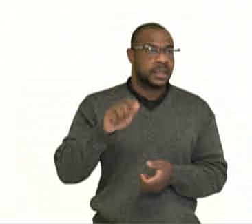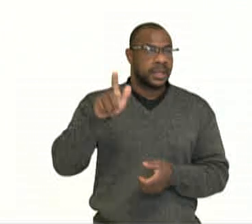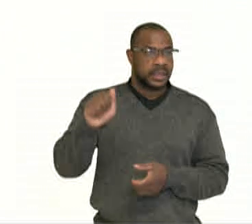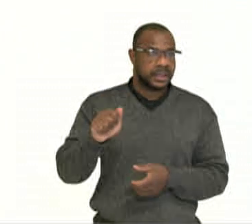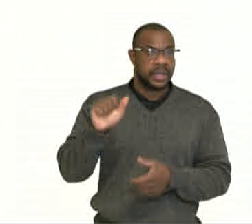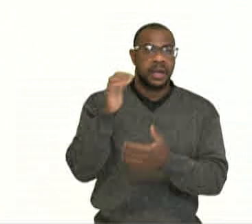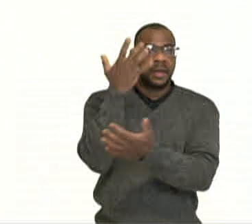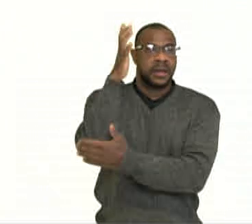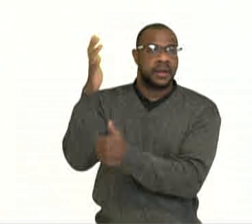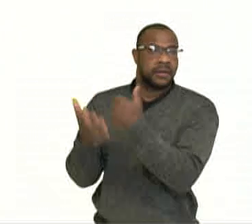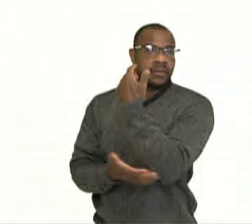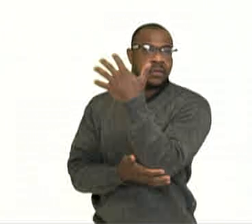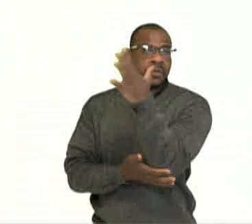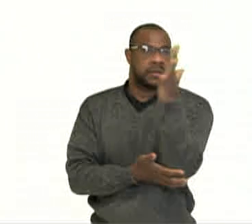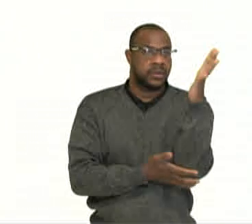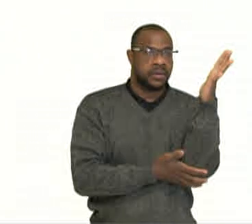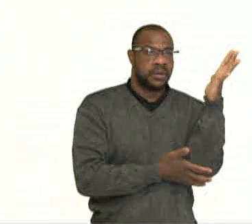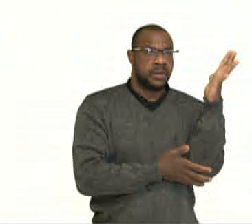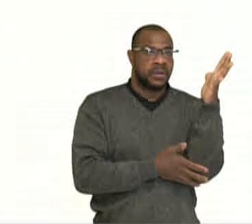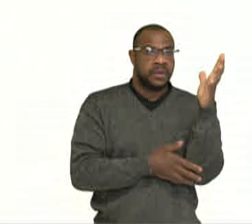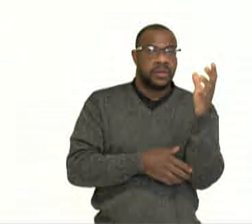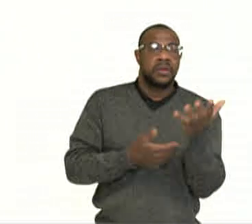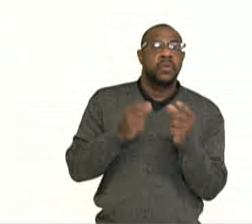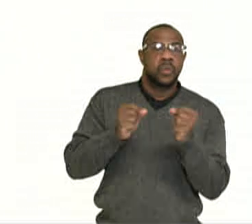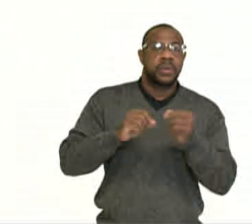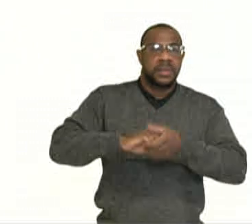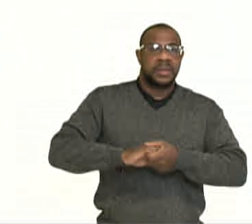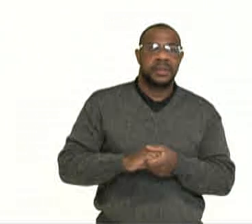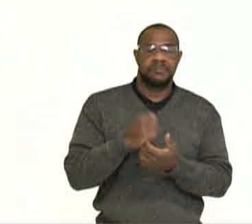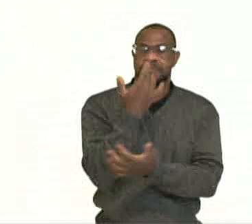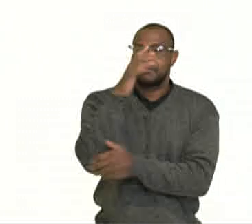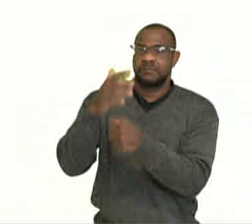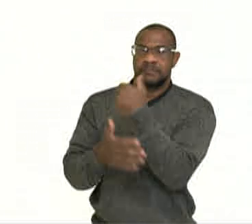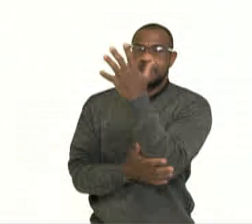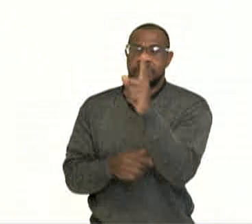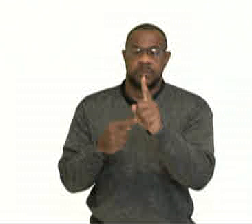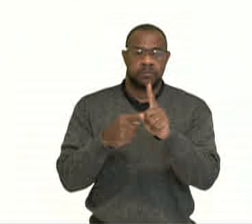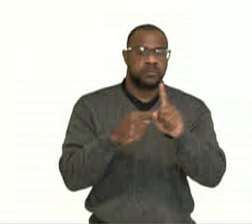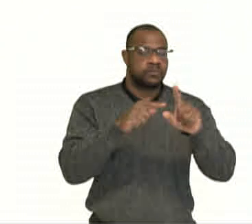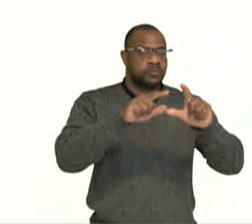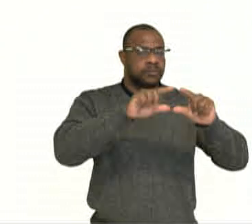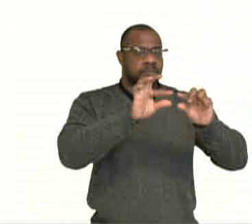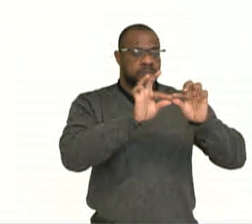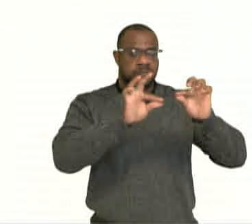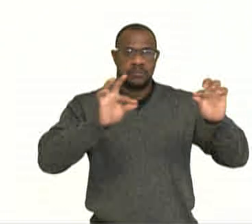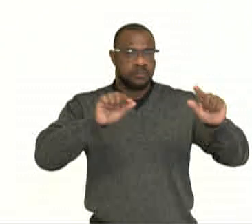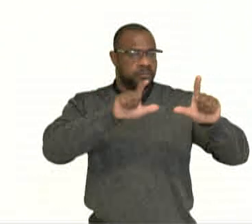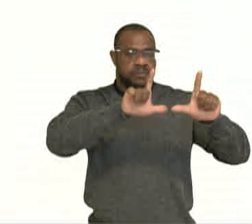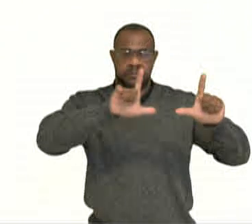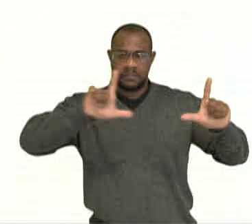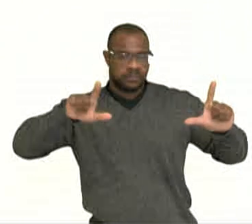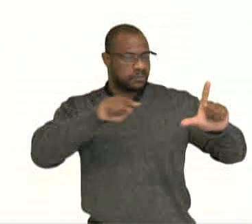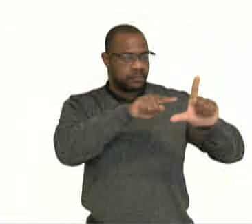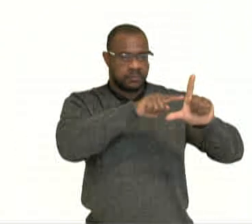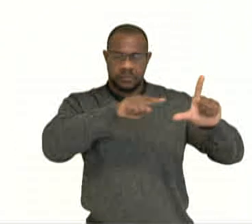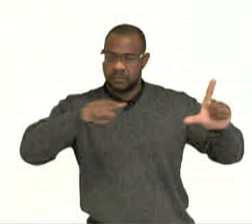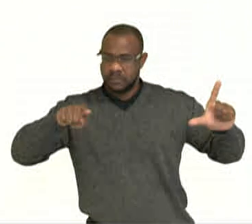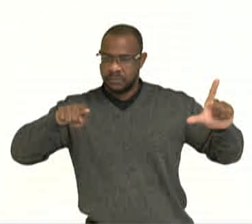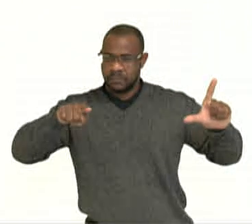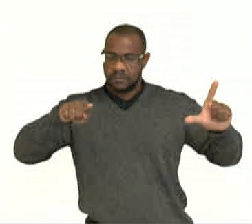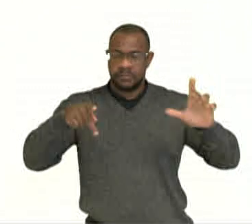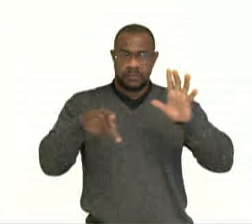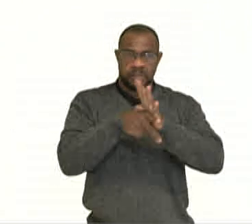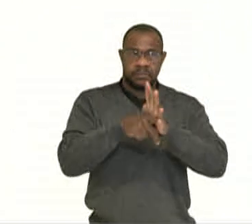floresta boreal, é uma vegetação típica de altas latitudes, ou seja, das regiões polares e,